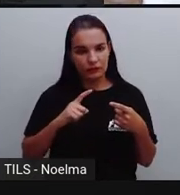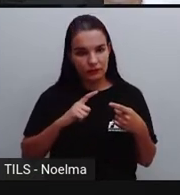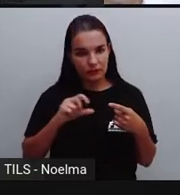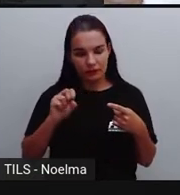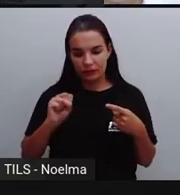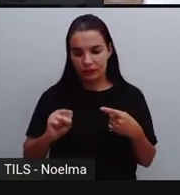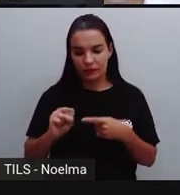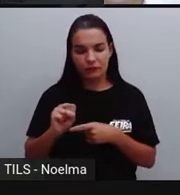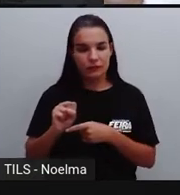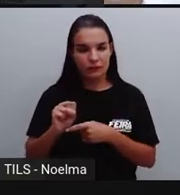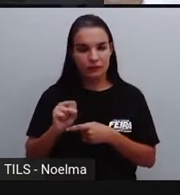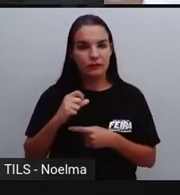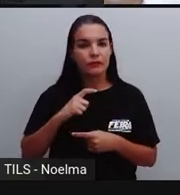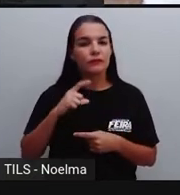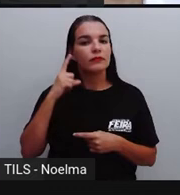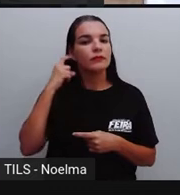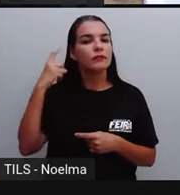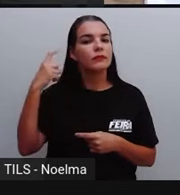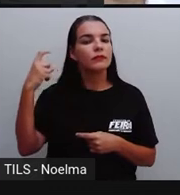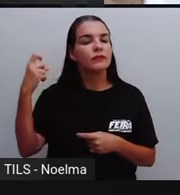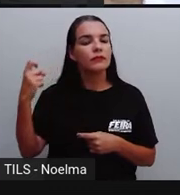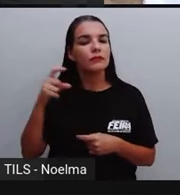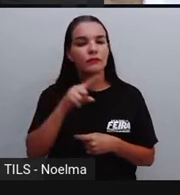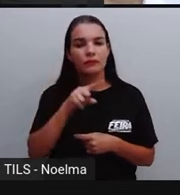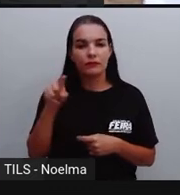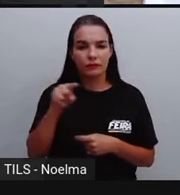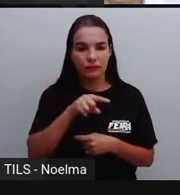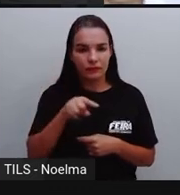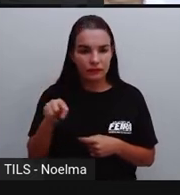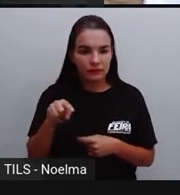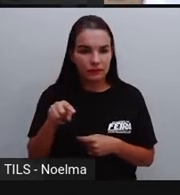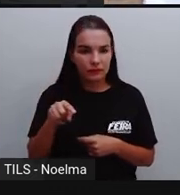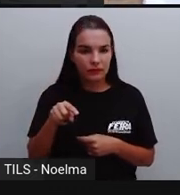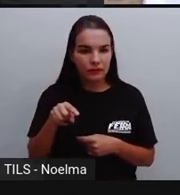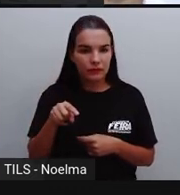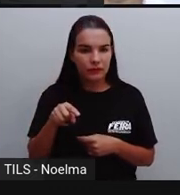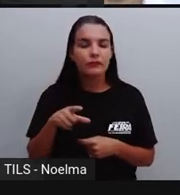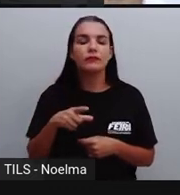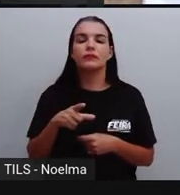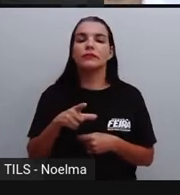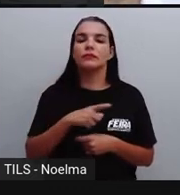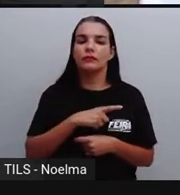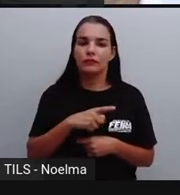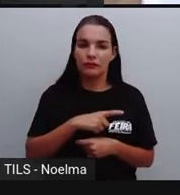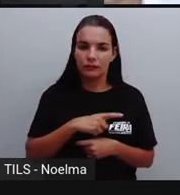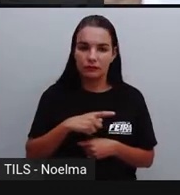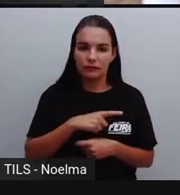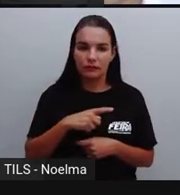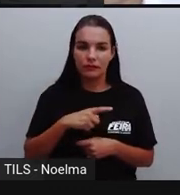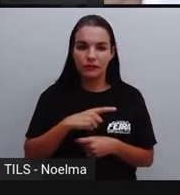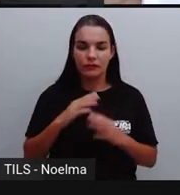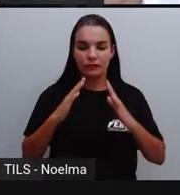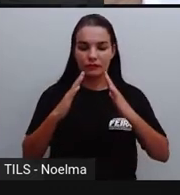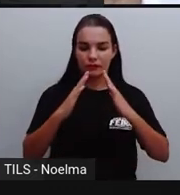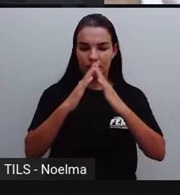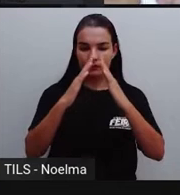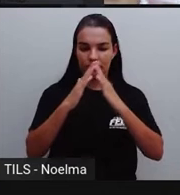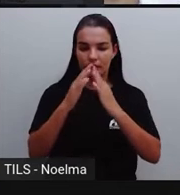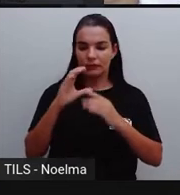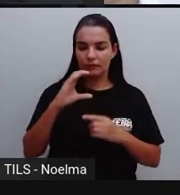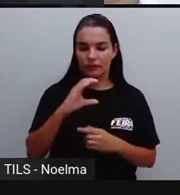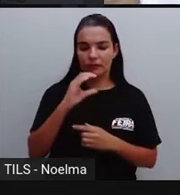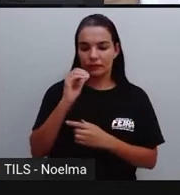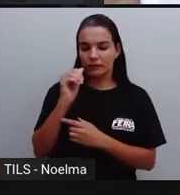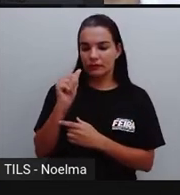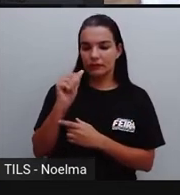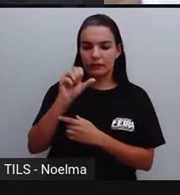ó. Casa tem um som de z aí? Ó, então a palavra casa tem uma